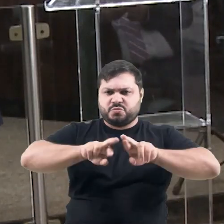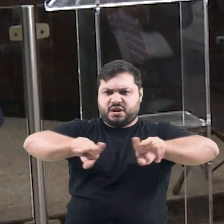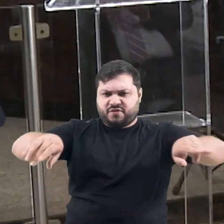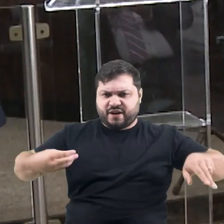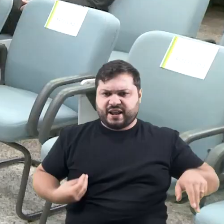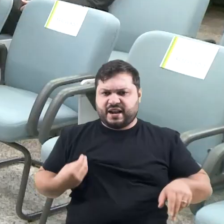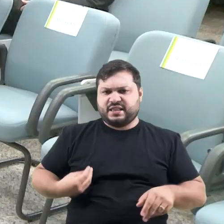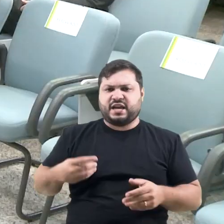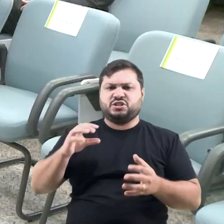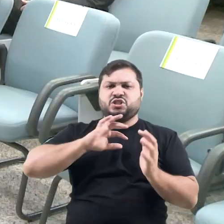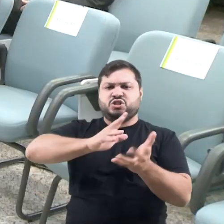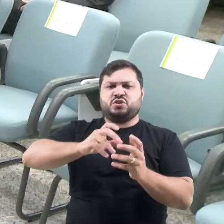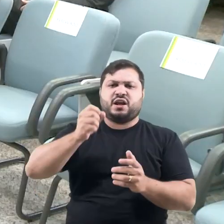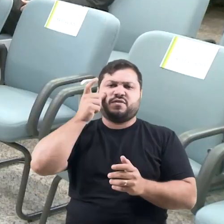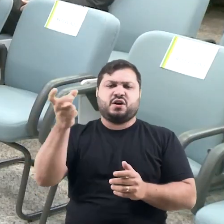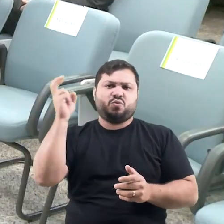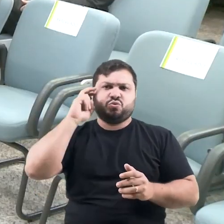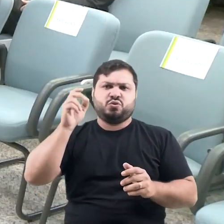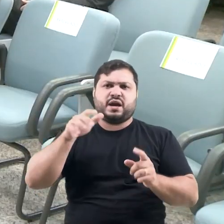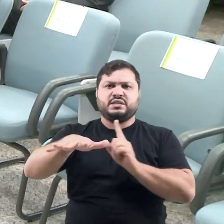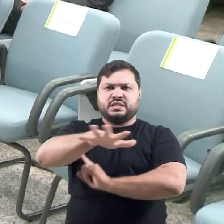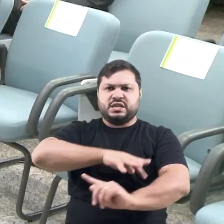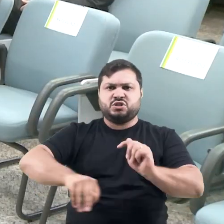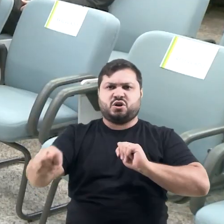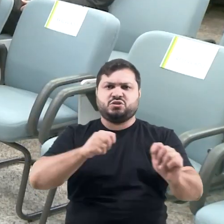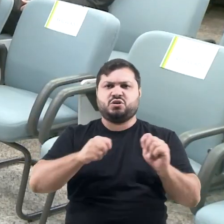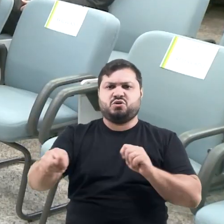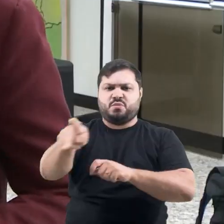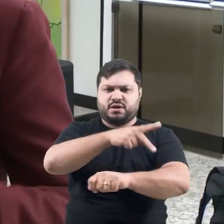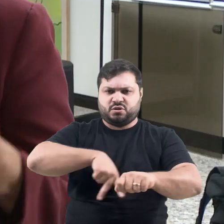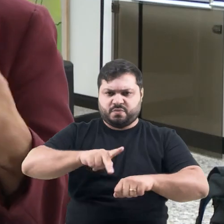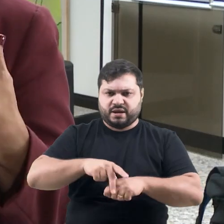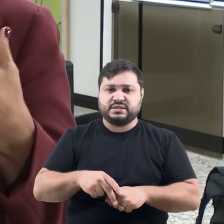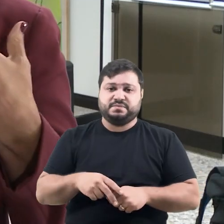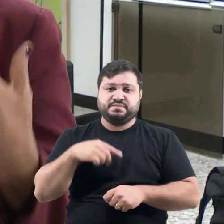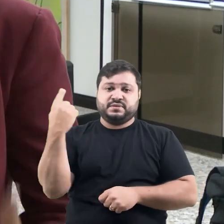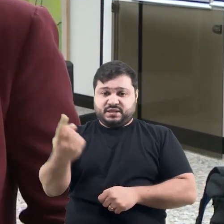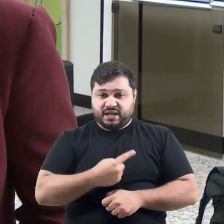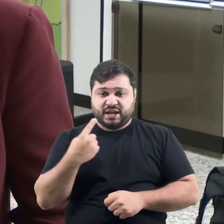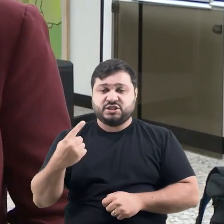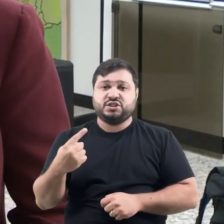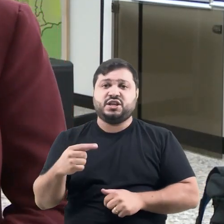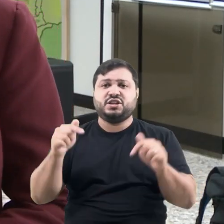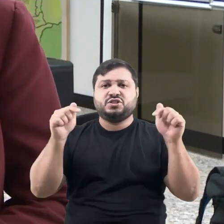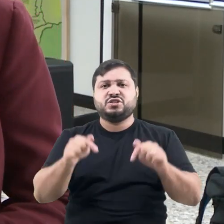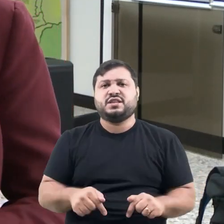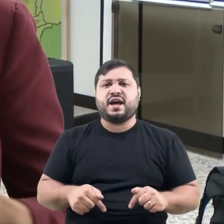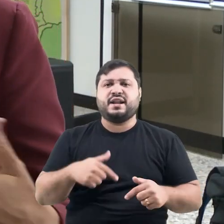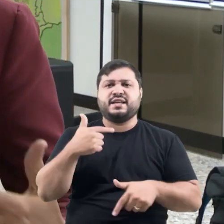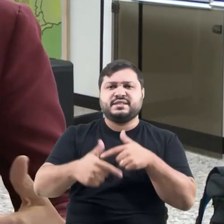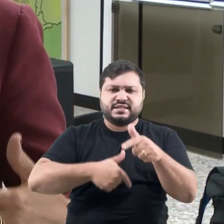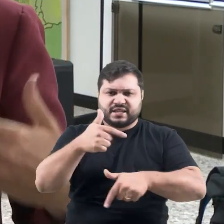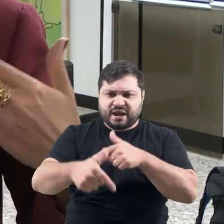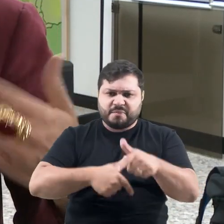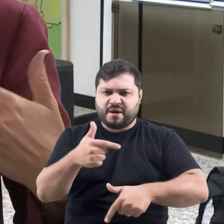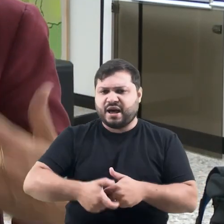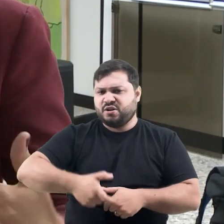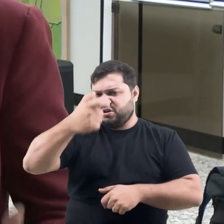realidades geográficas, culturais e socioeconômicas do país. E a gente está nesse trabalho